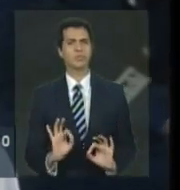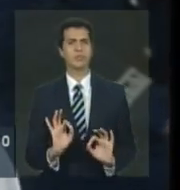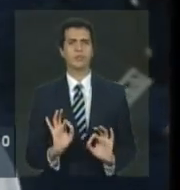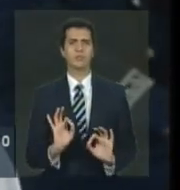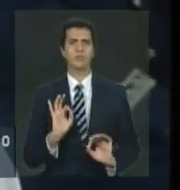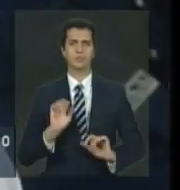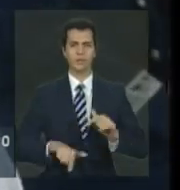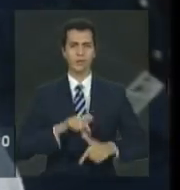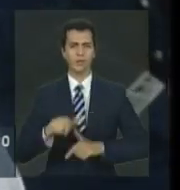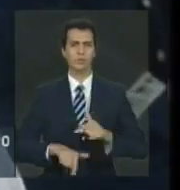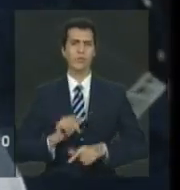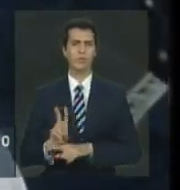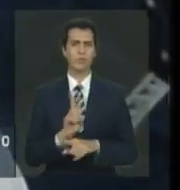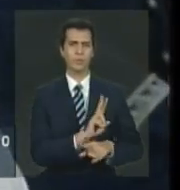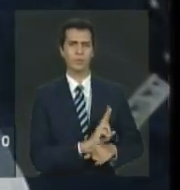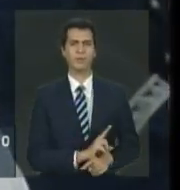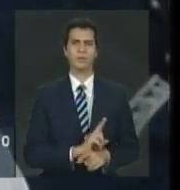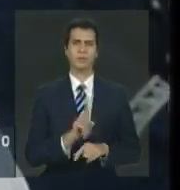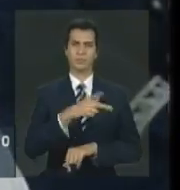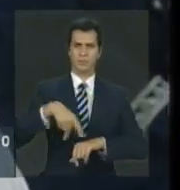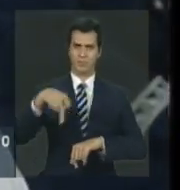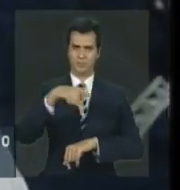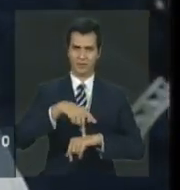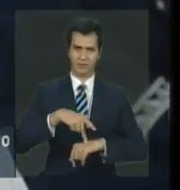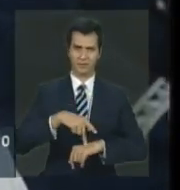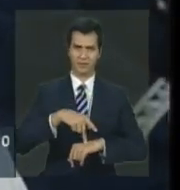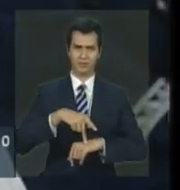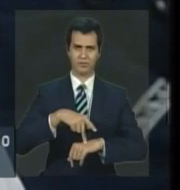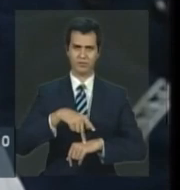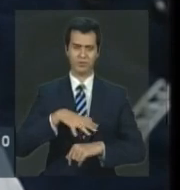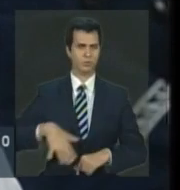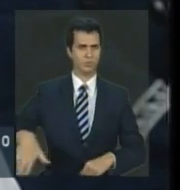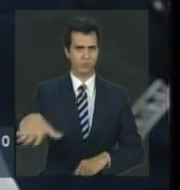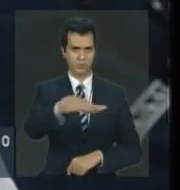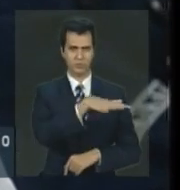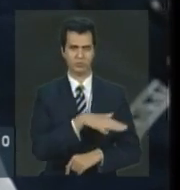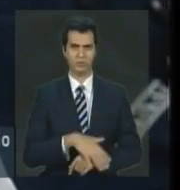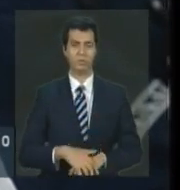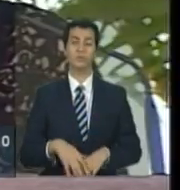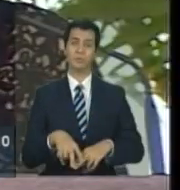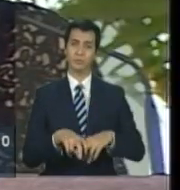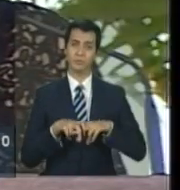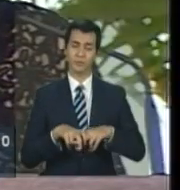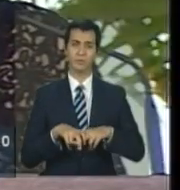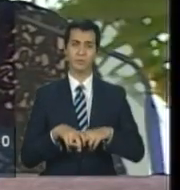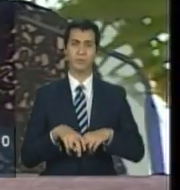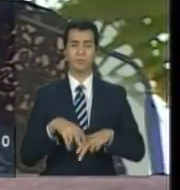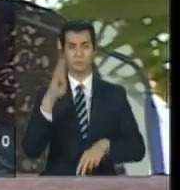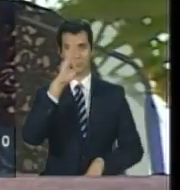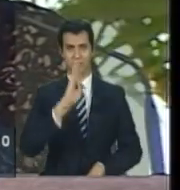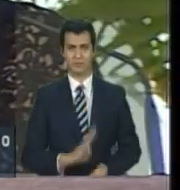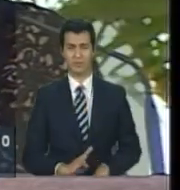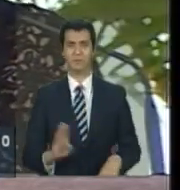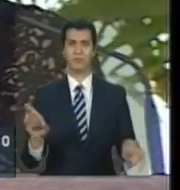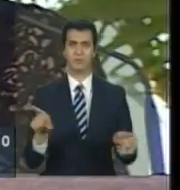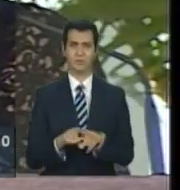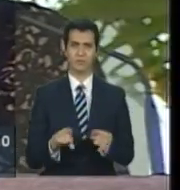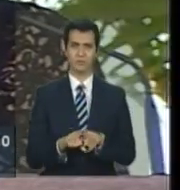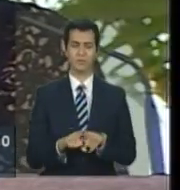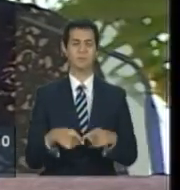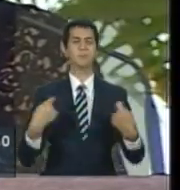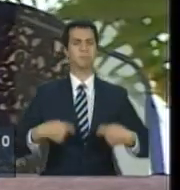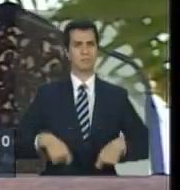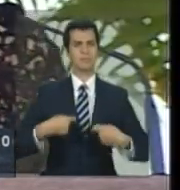da soberania, da democracia e da integridade territorial do Brasil. Por isso, o Brasil também tem